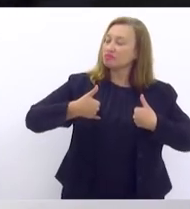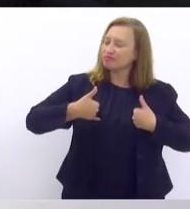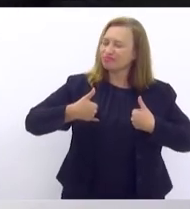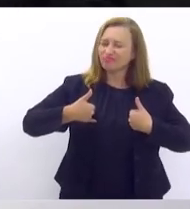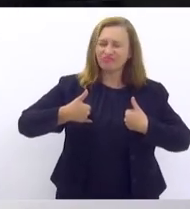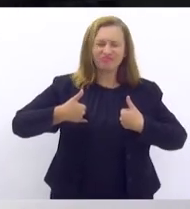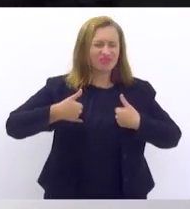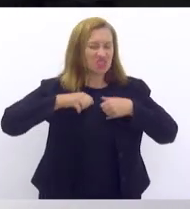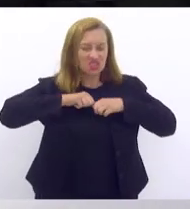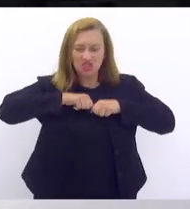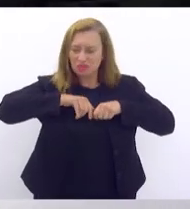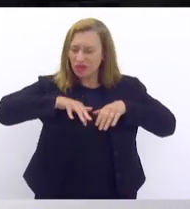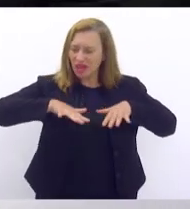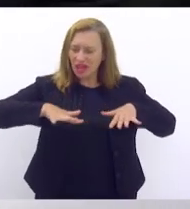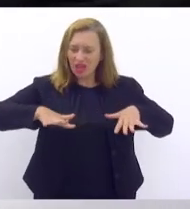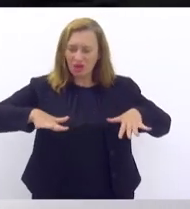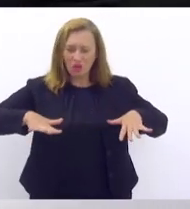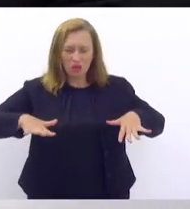conta do meu